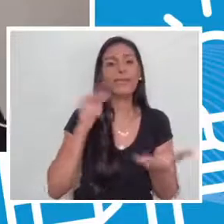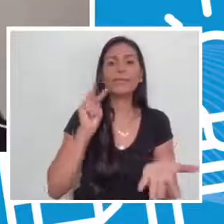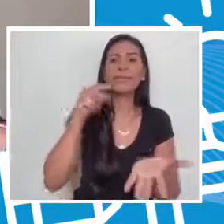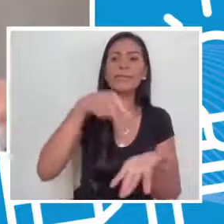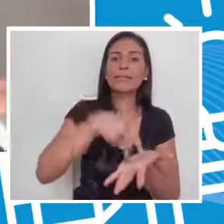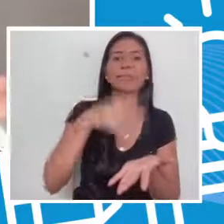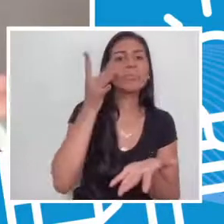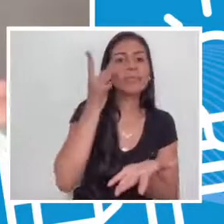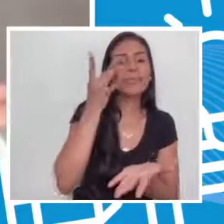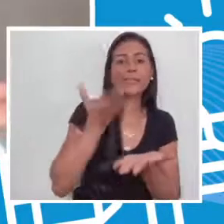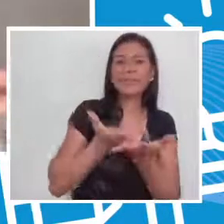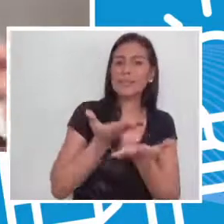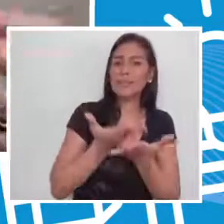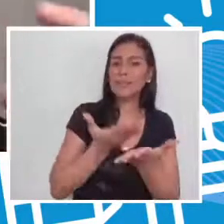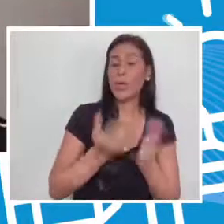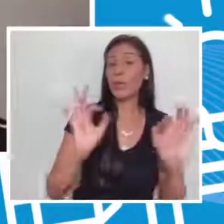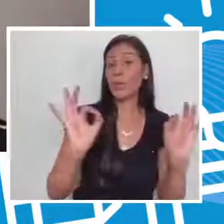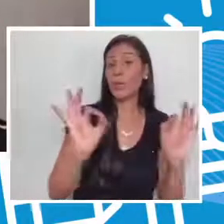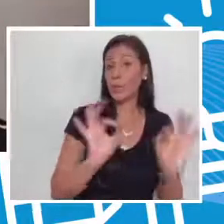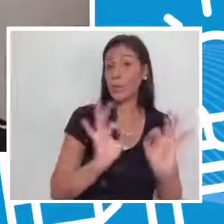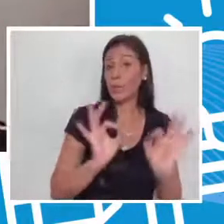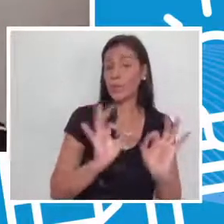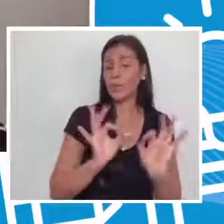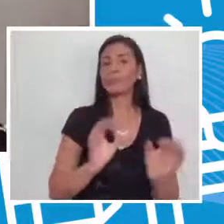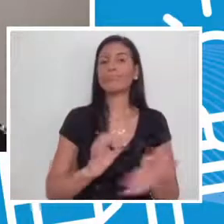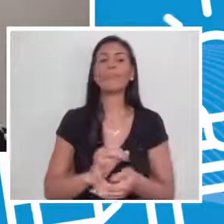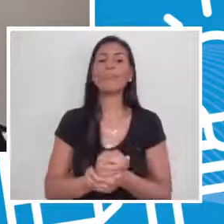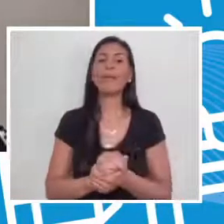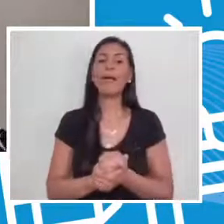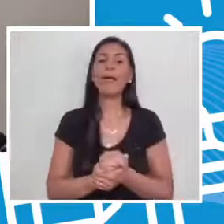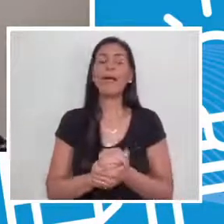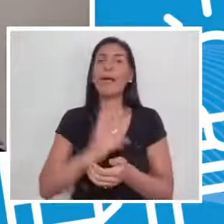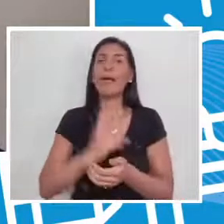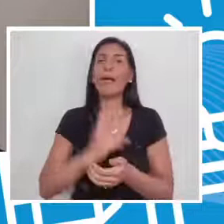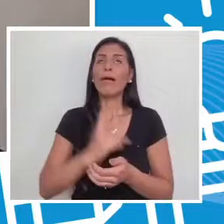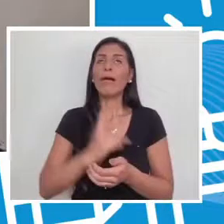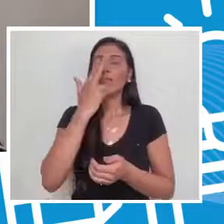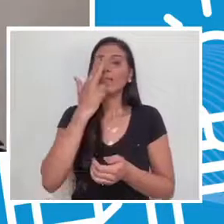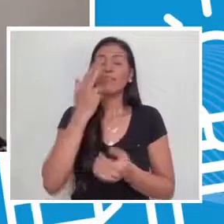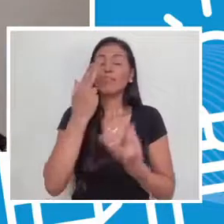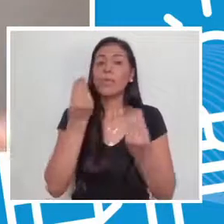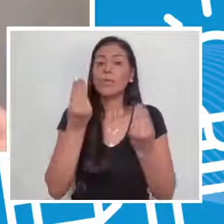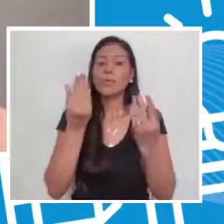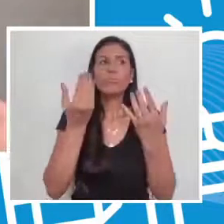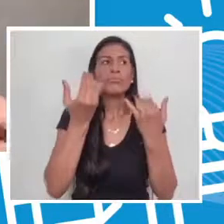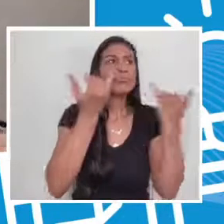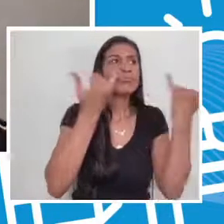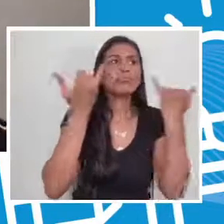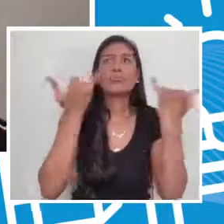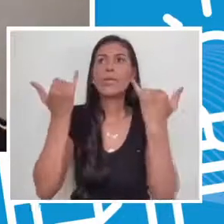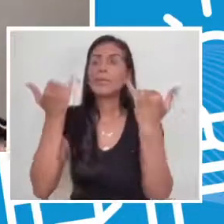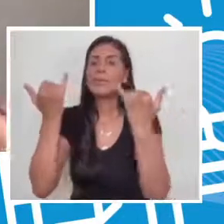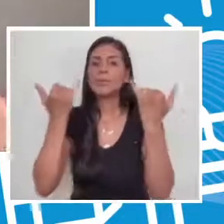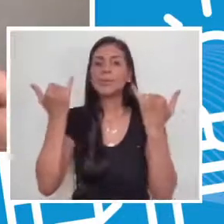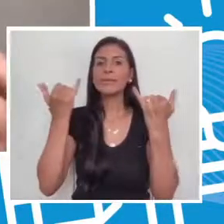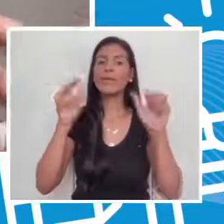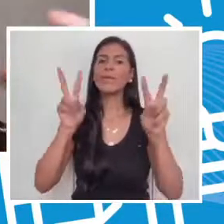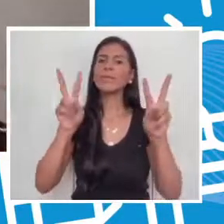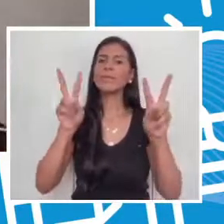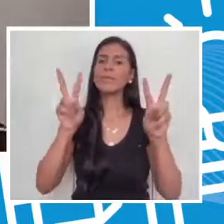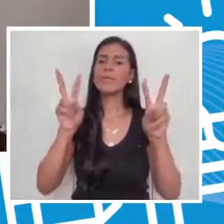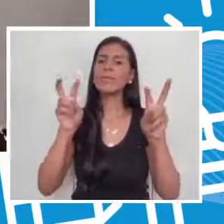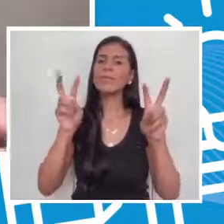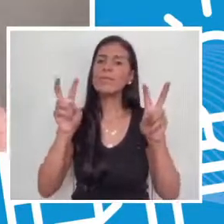Com muitas informações sobre a desigualdade que ela